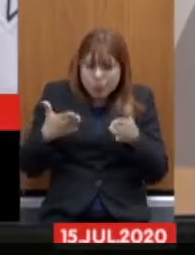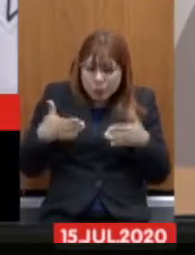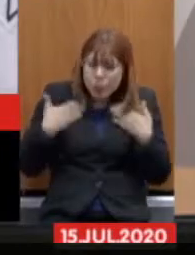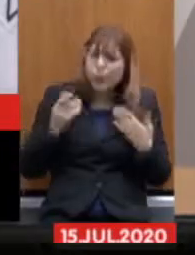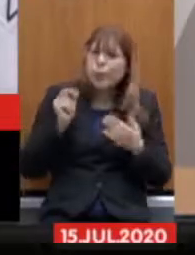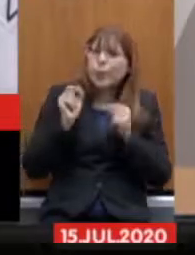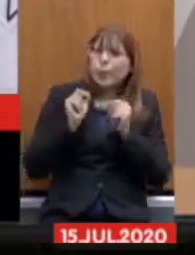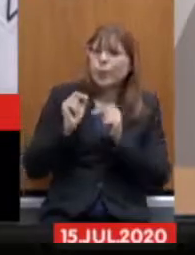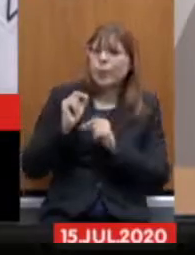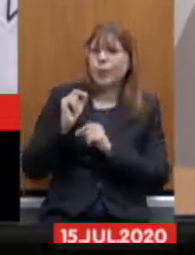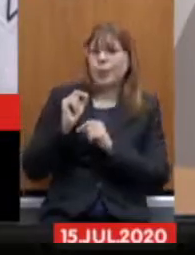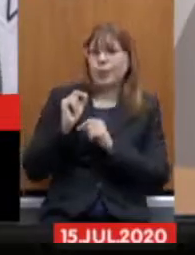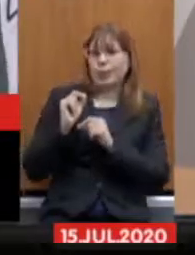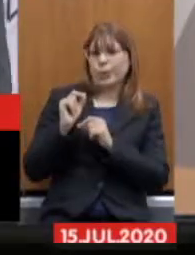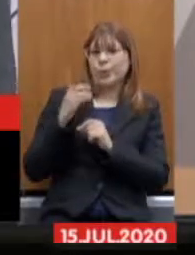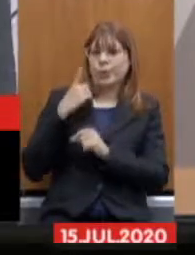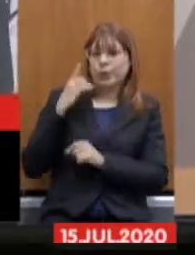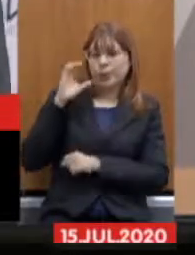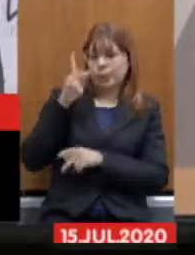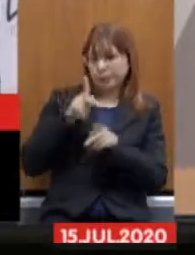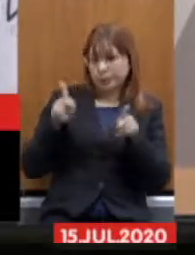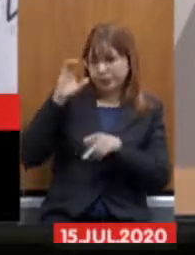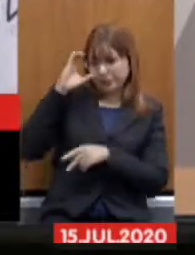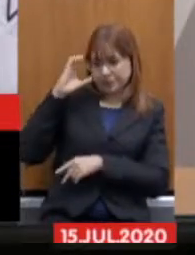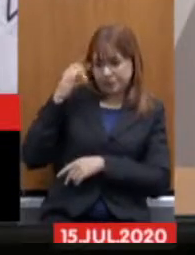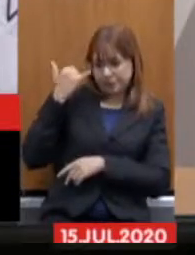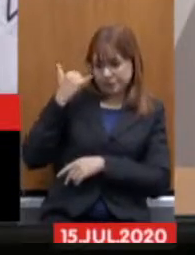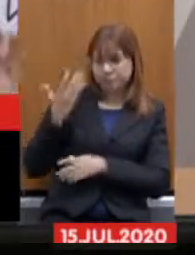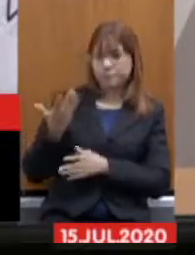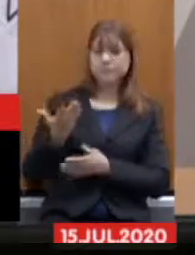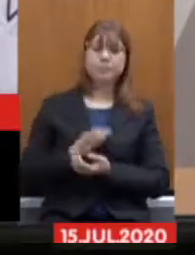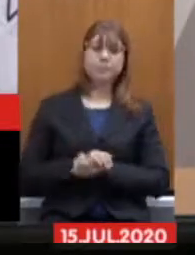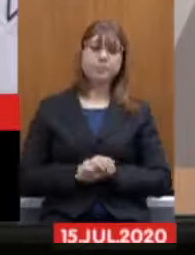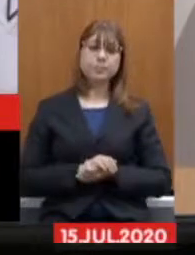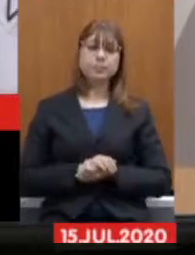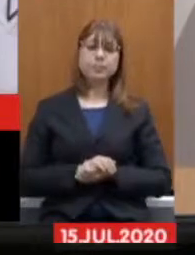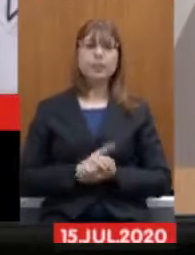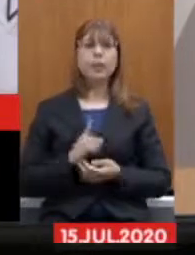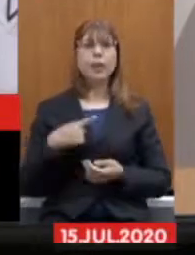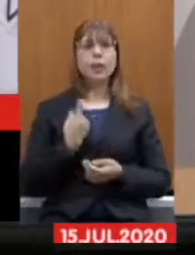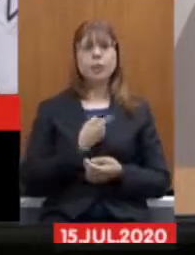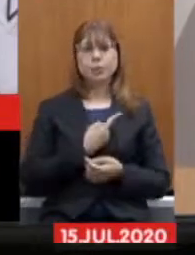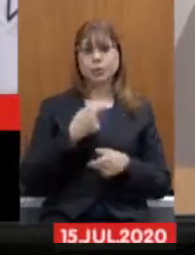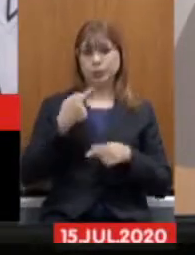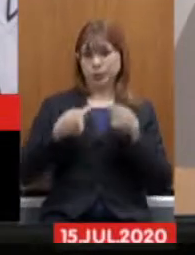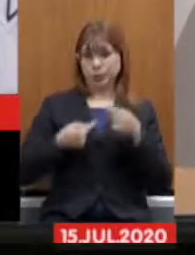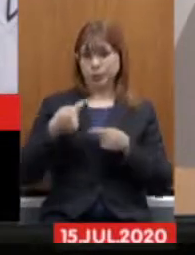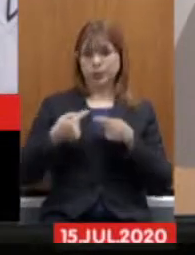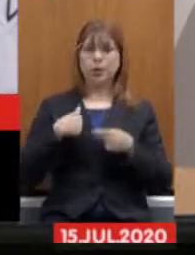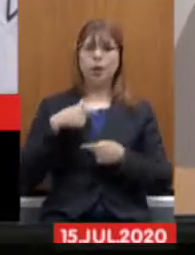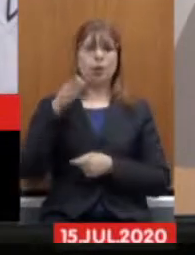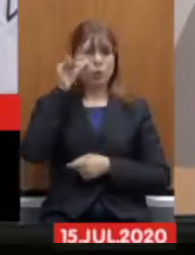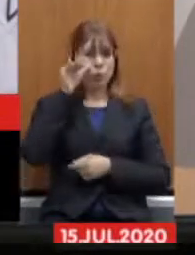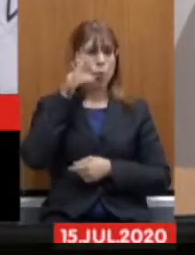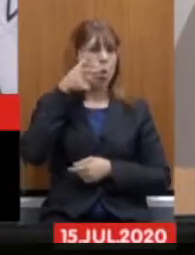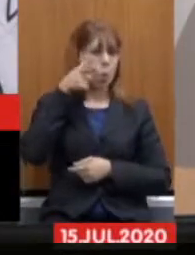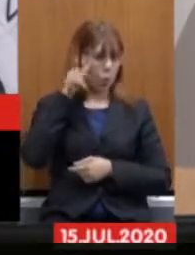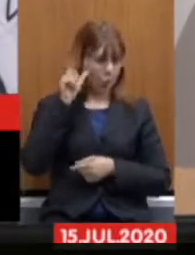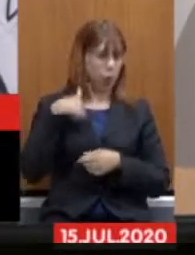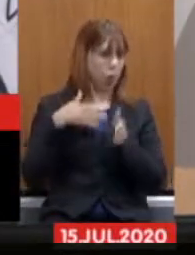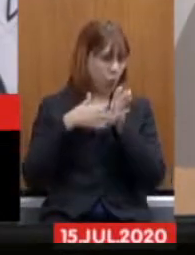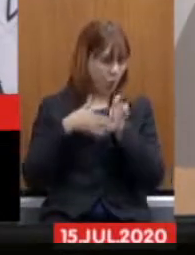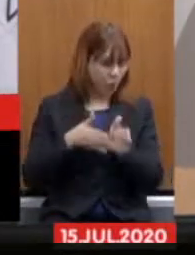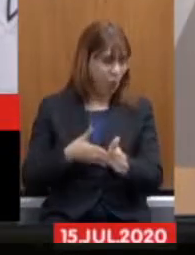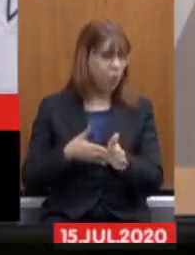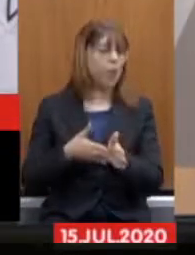faltoso professor preto é a gente discutir aqui assisti atentamente ontem as